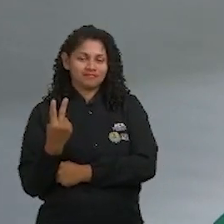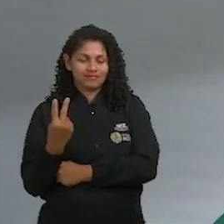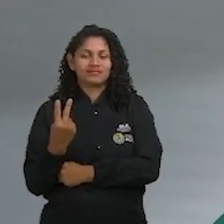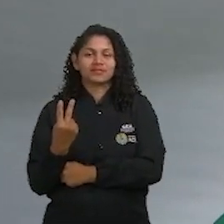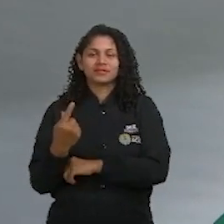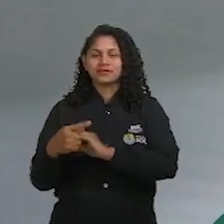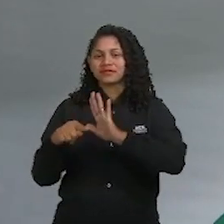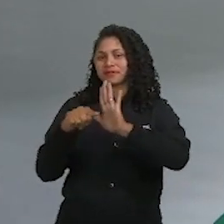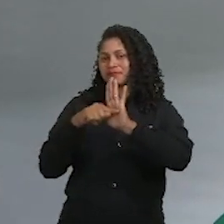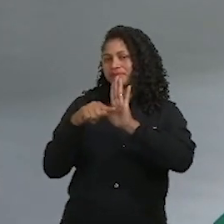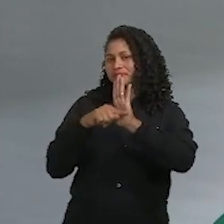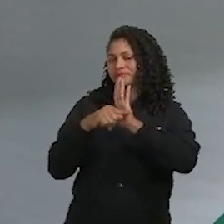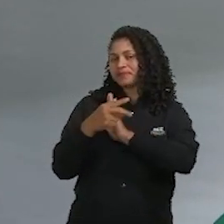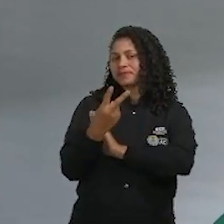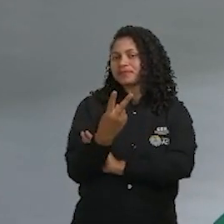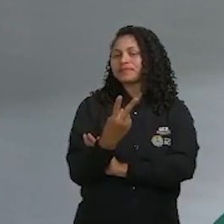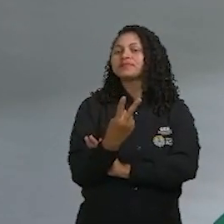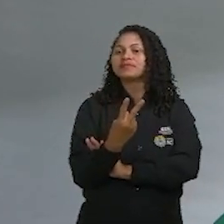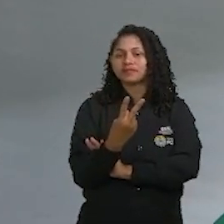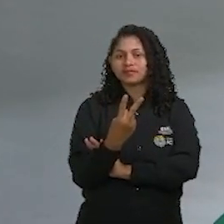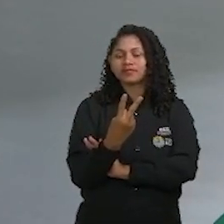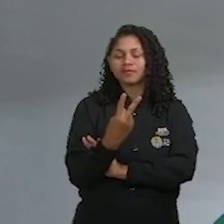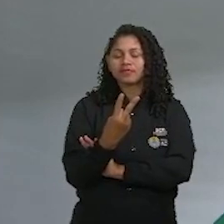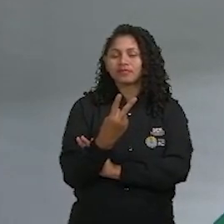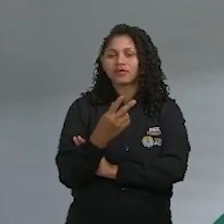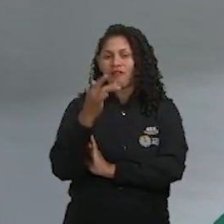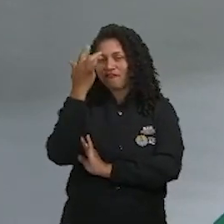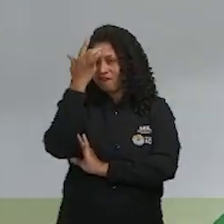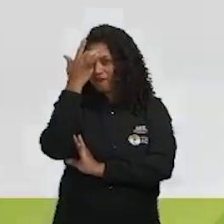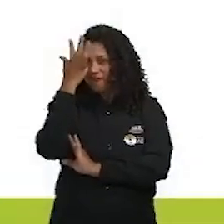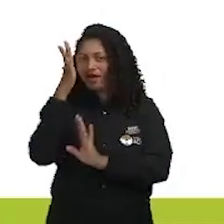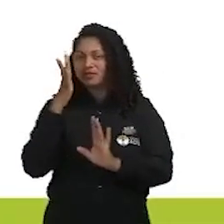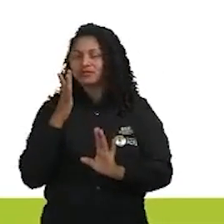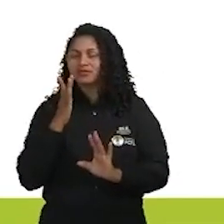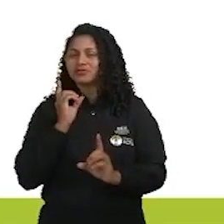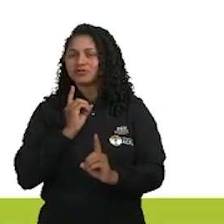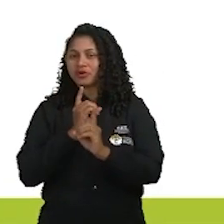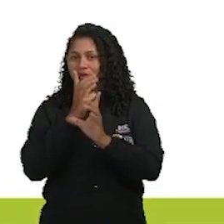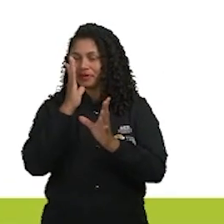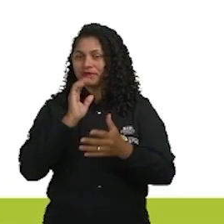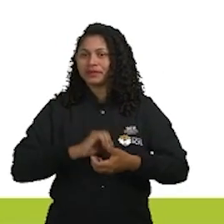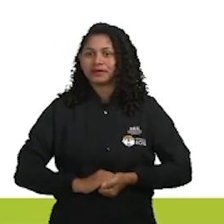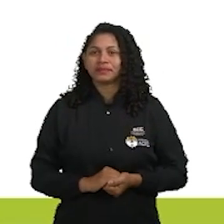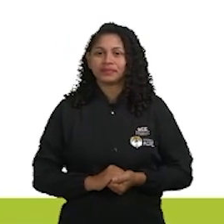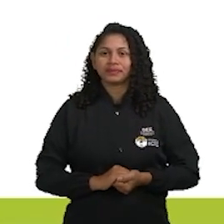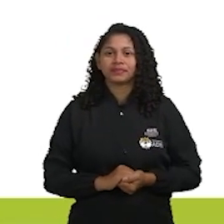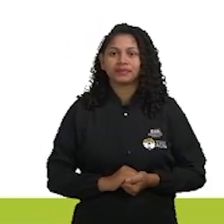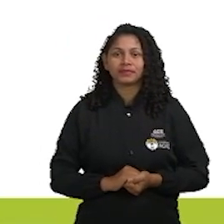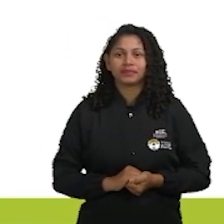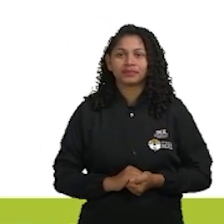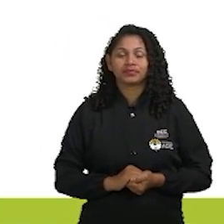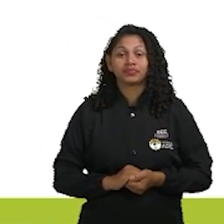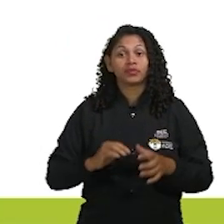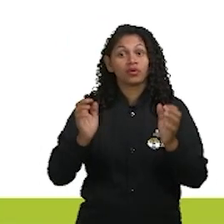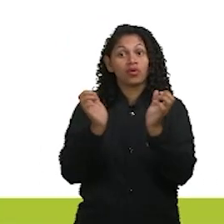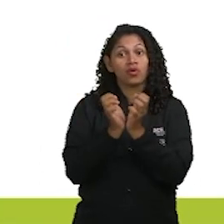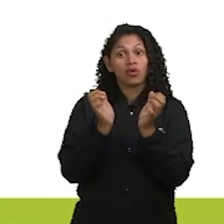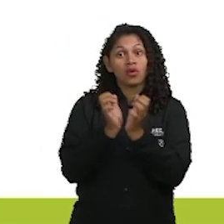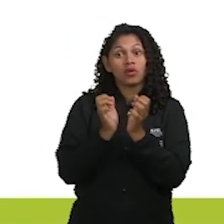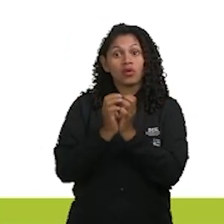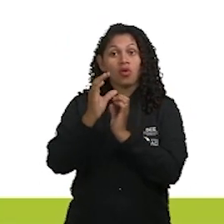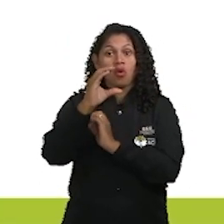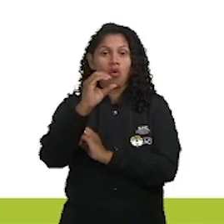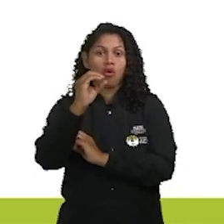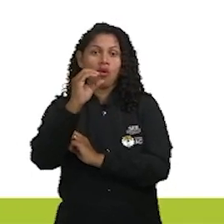irá receber. Então, é fácil de identificar. Já quando a gente fala de compostos